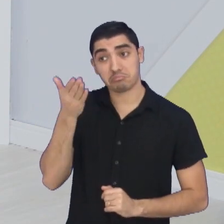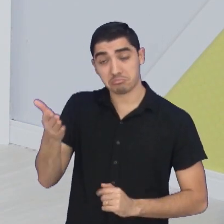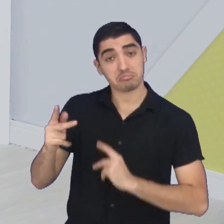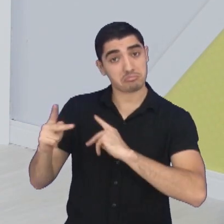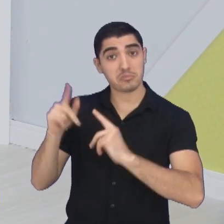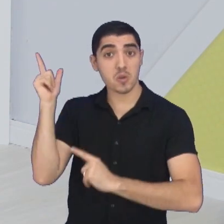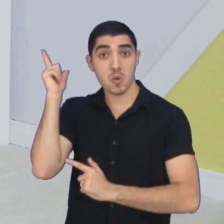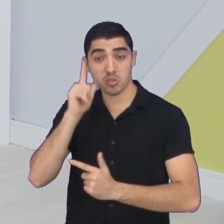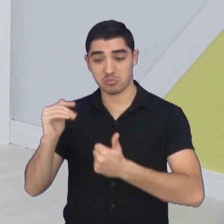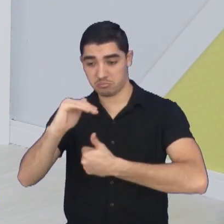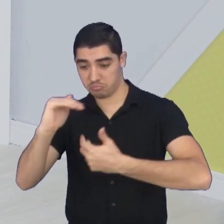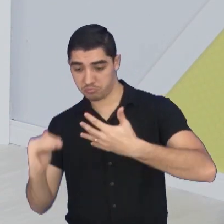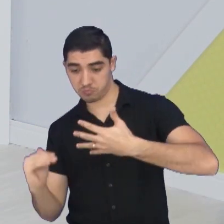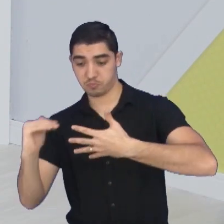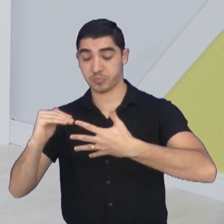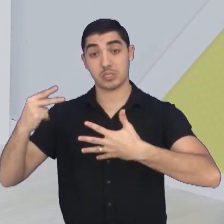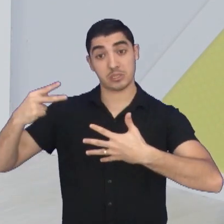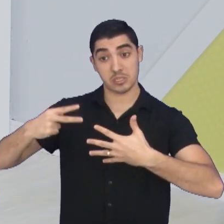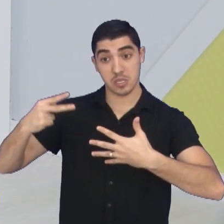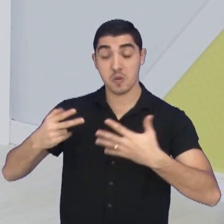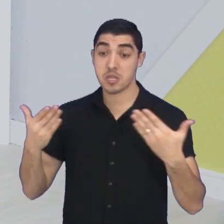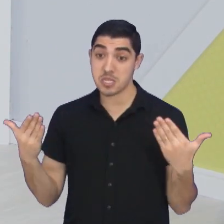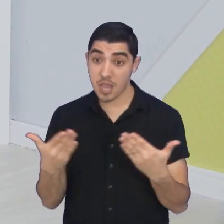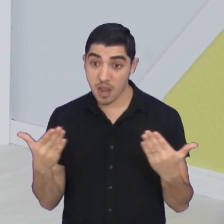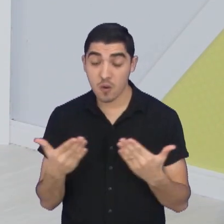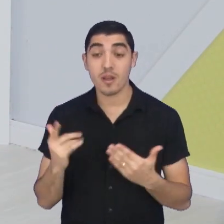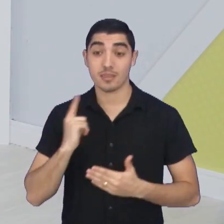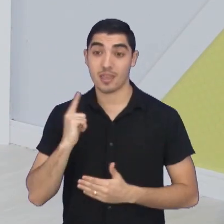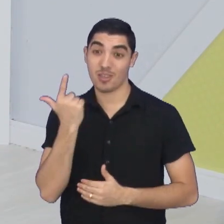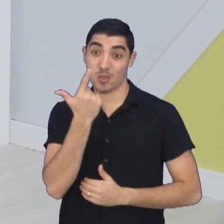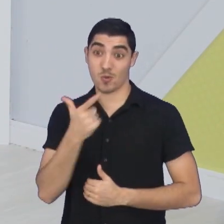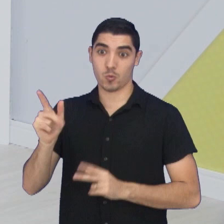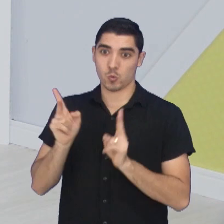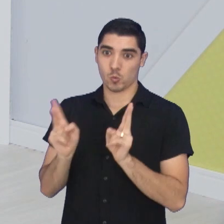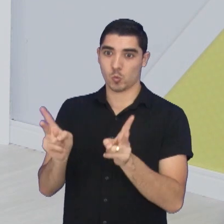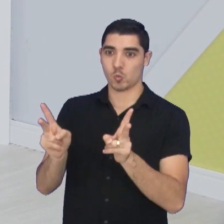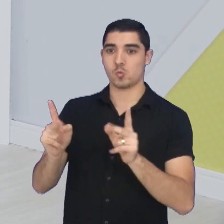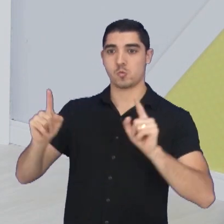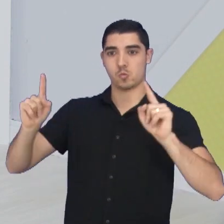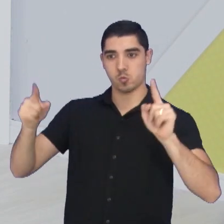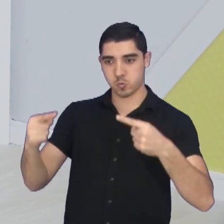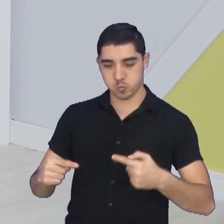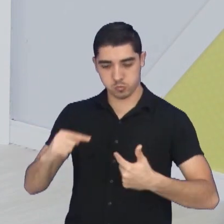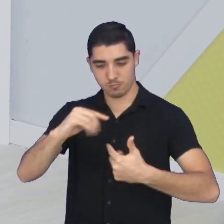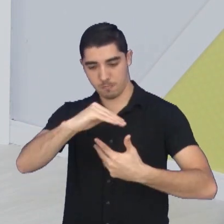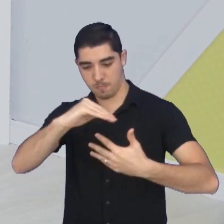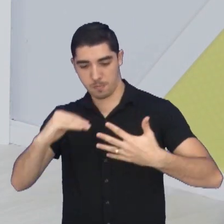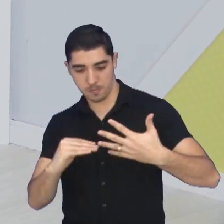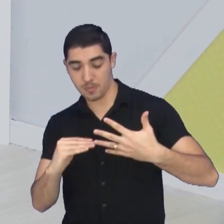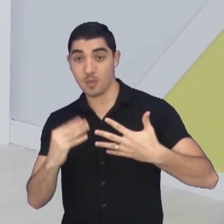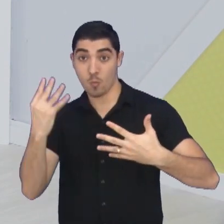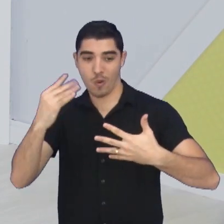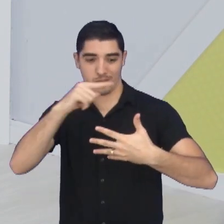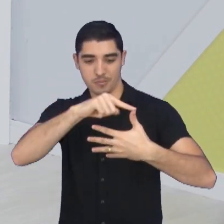na vice-liderança nesta primeira fase. Agora tem a fase de realinhamento, os 4 primeiros se enfrentam dentro do mesmo grupo